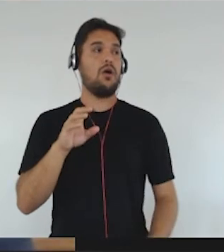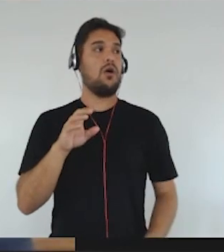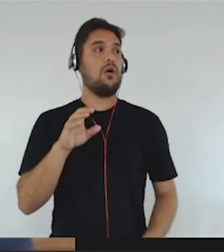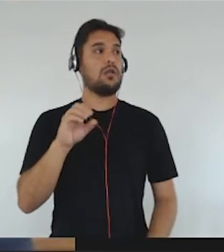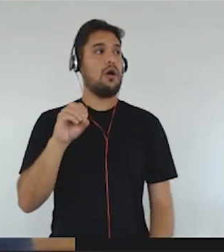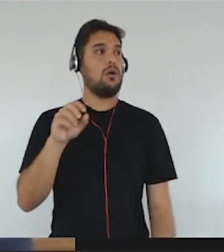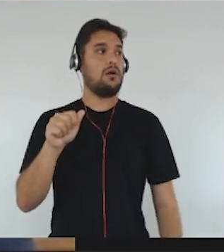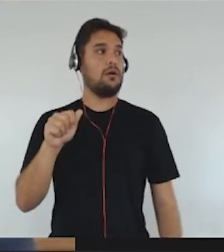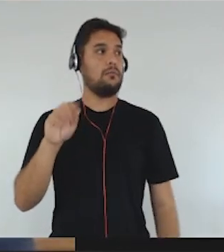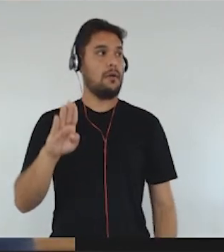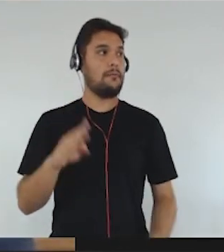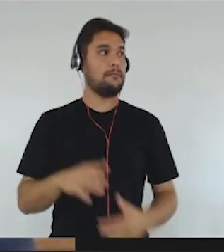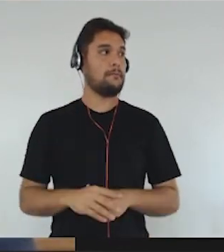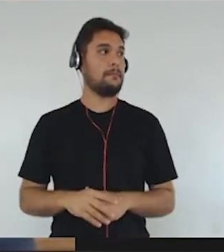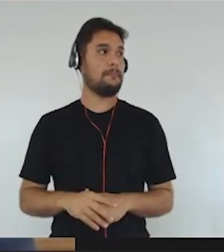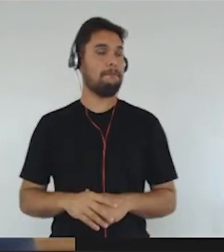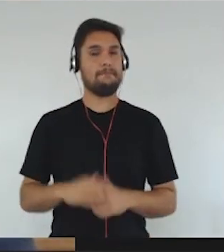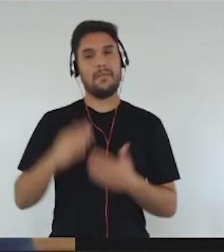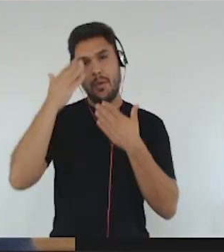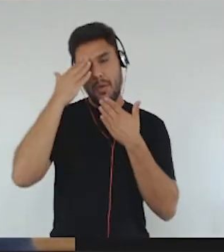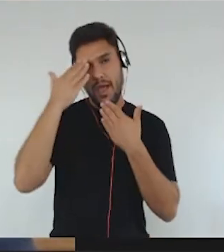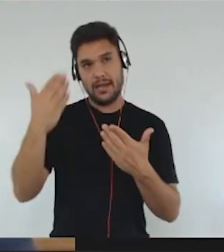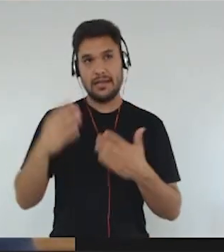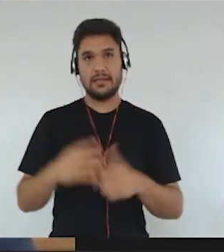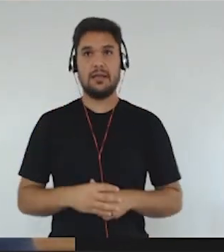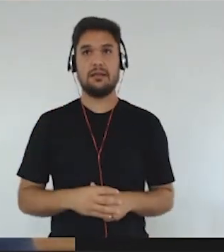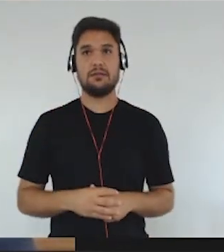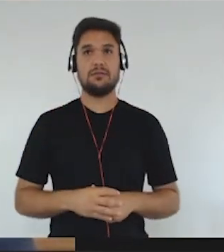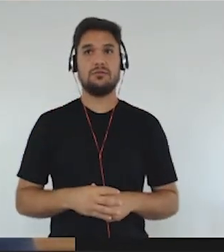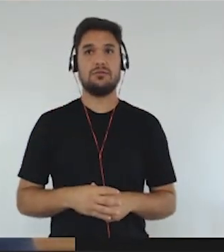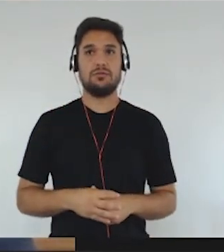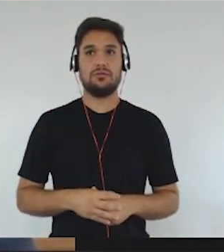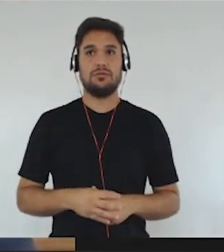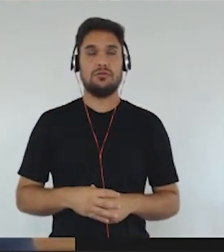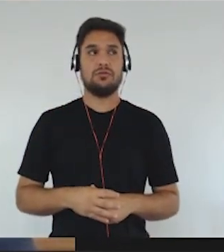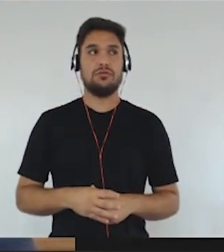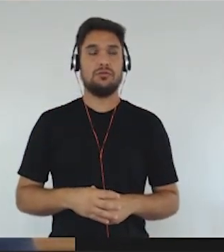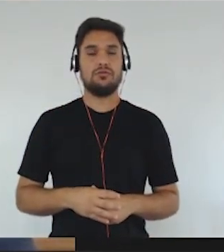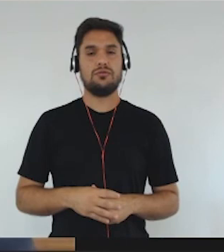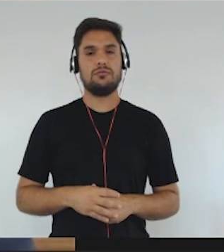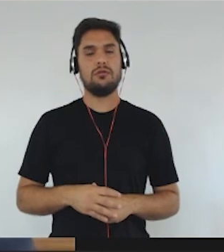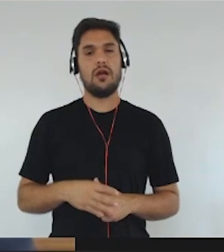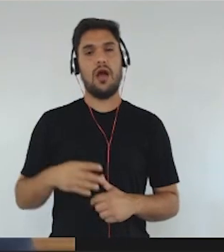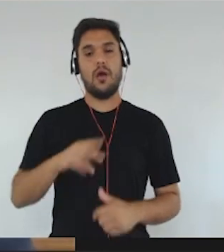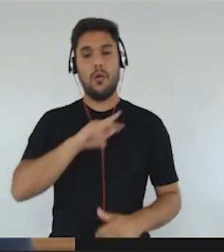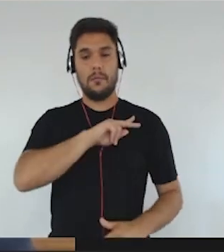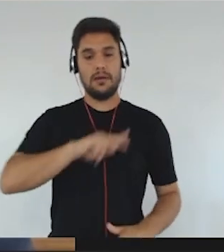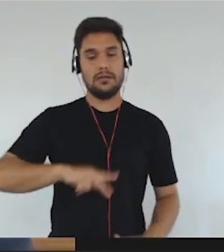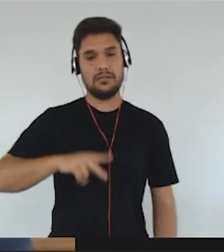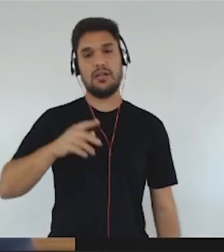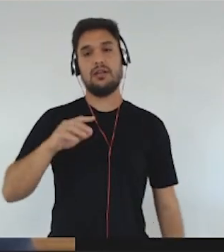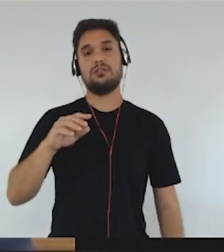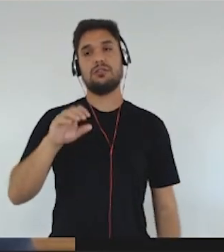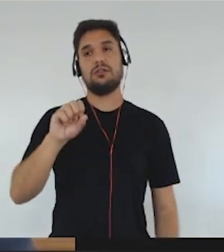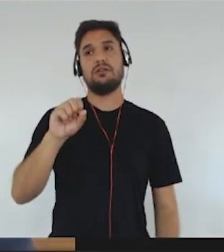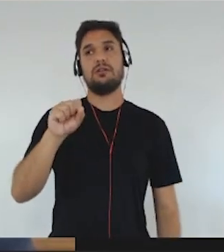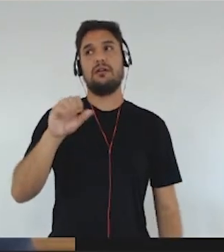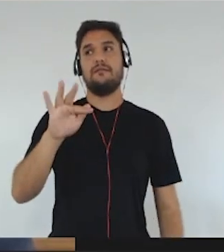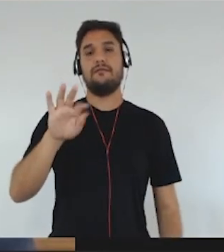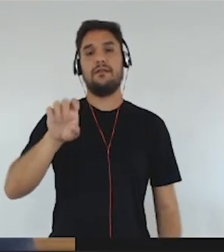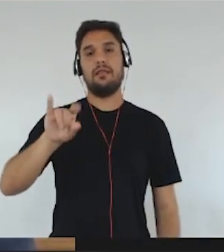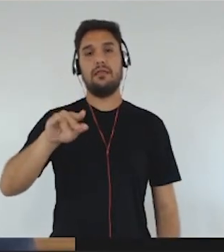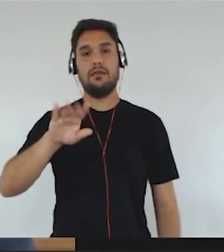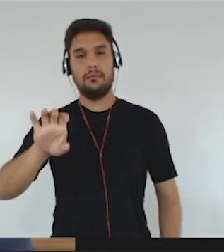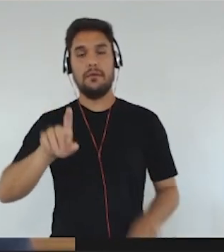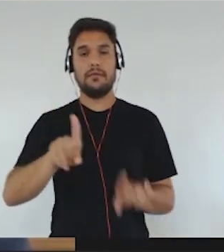dos Advogados do Brasil. Agradeço mais uma vez ao presidente Fernando Santa Cruz